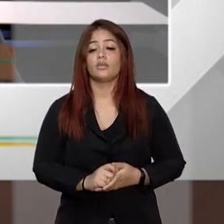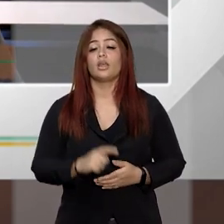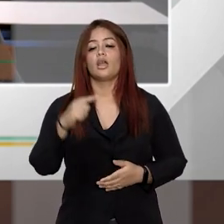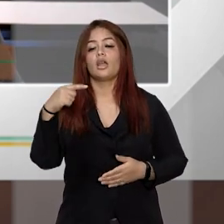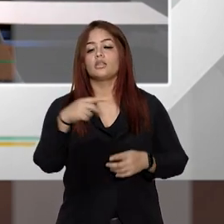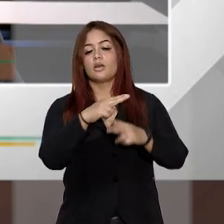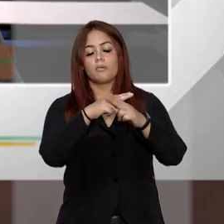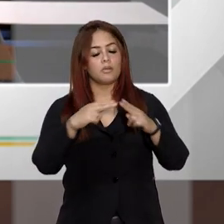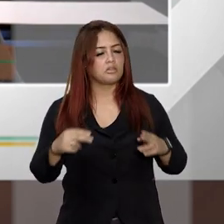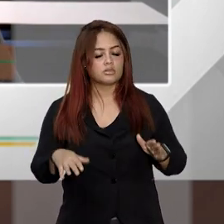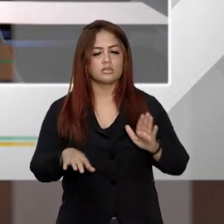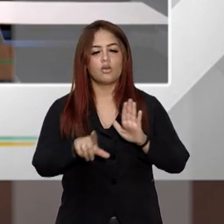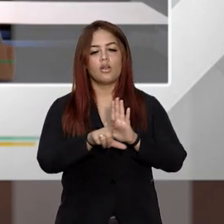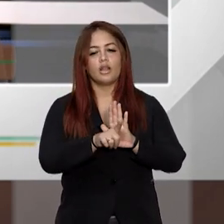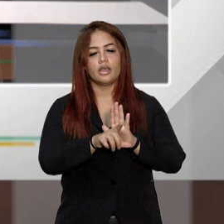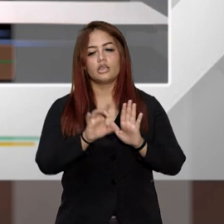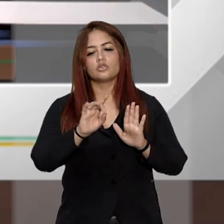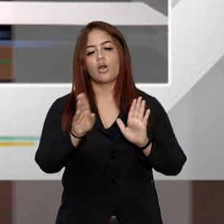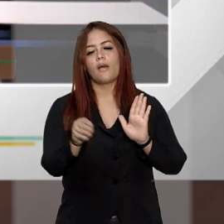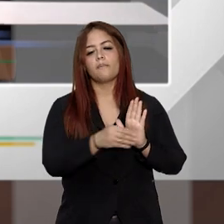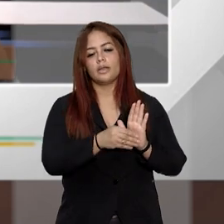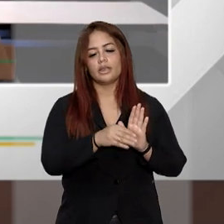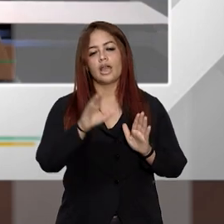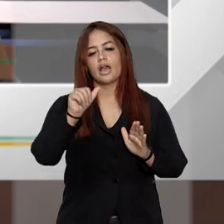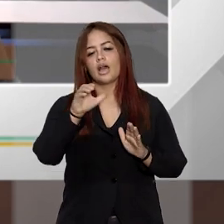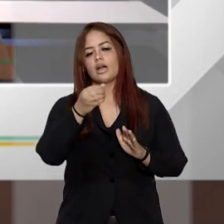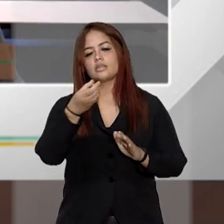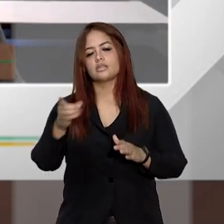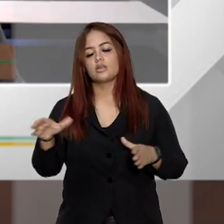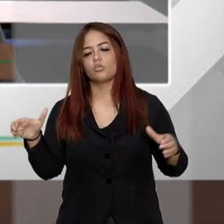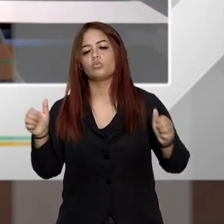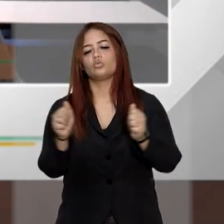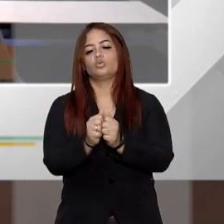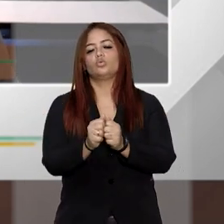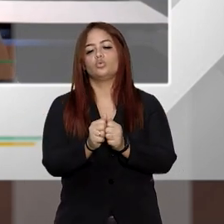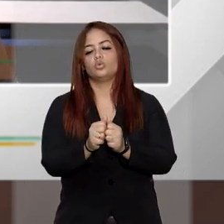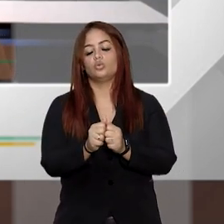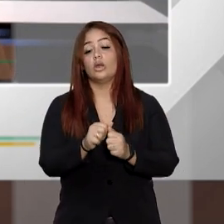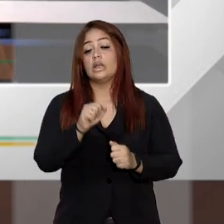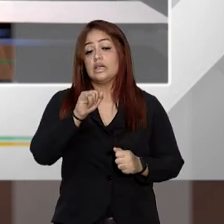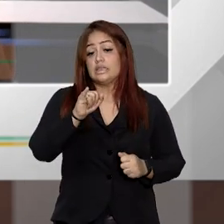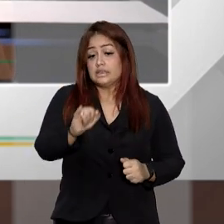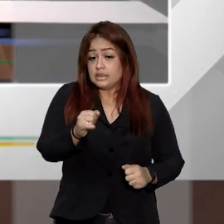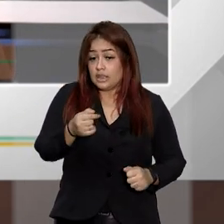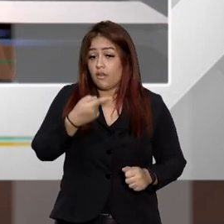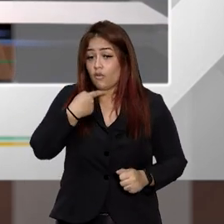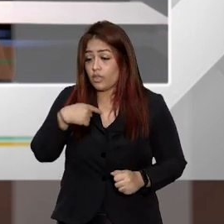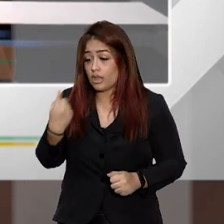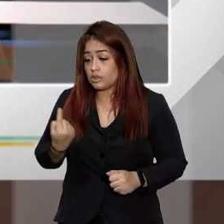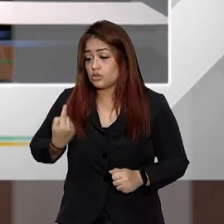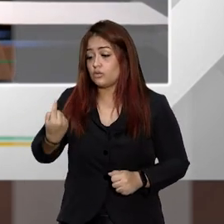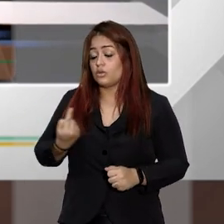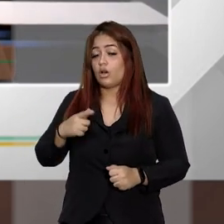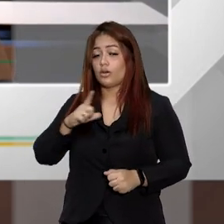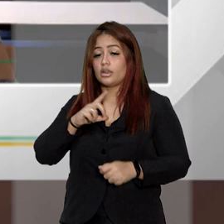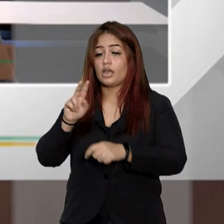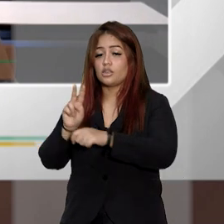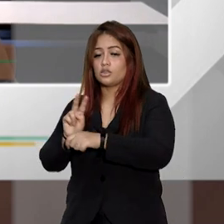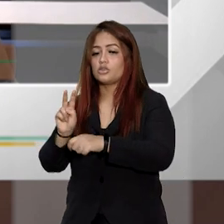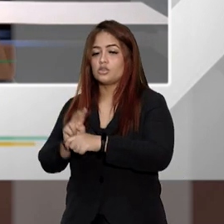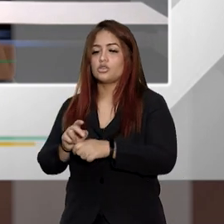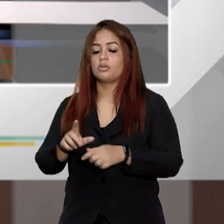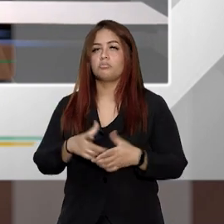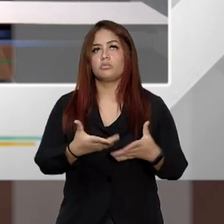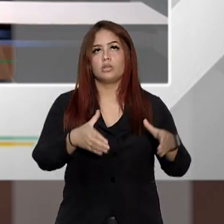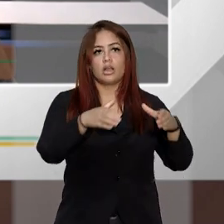ela somente se aplica às ações coletivas, de forma que a pretensão individual que seja tutelada por